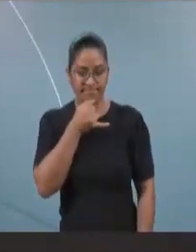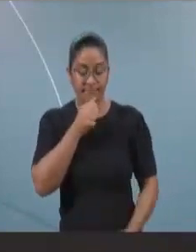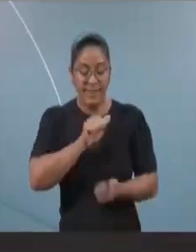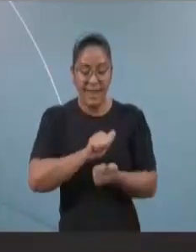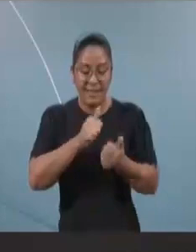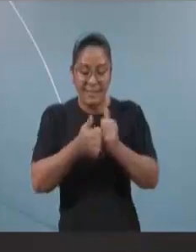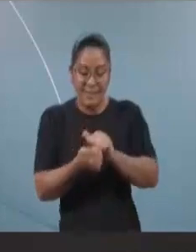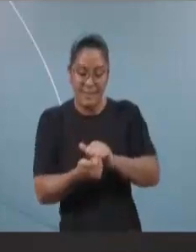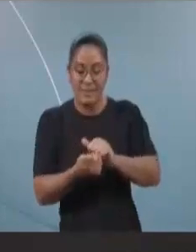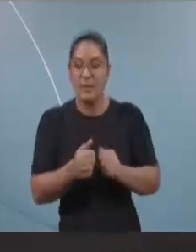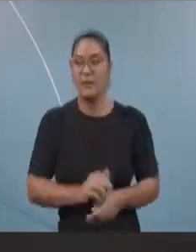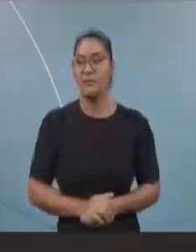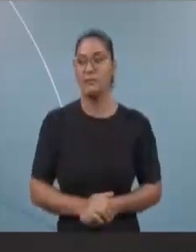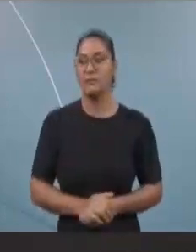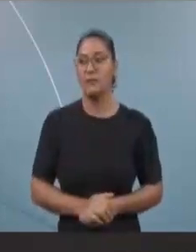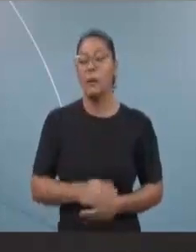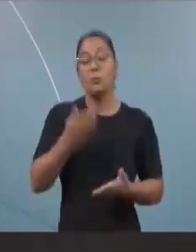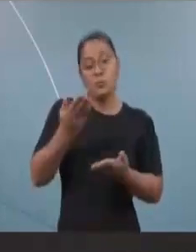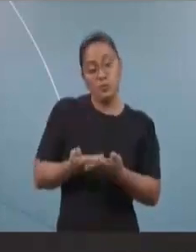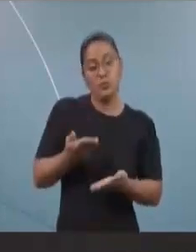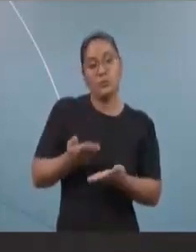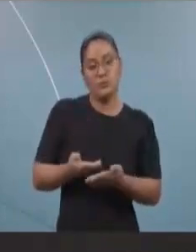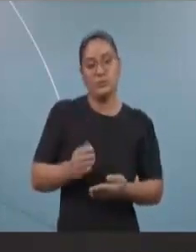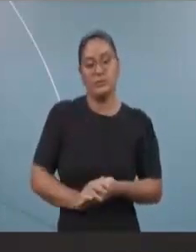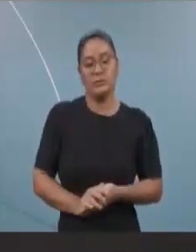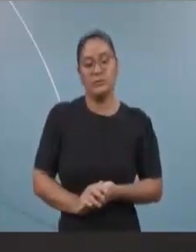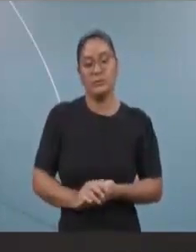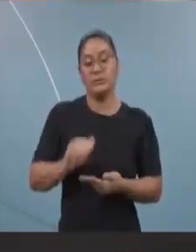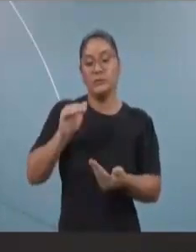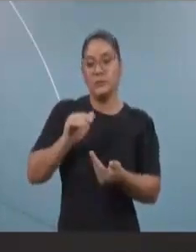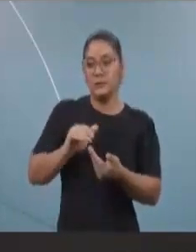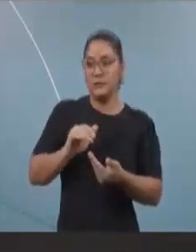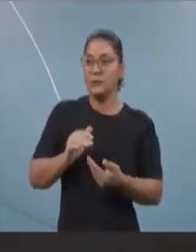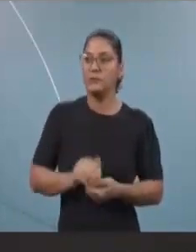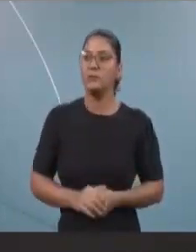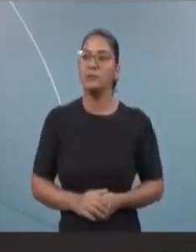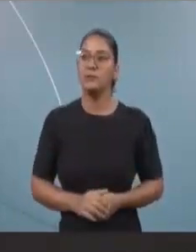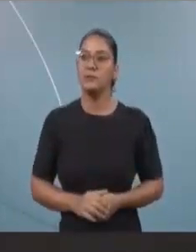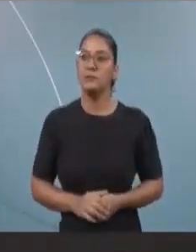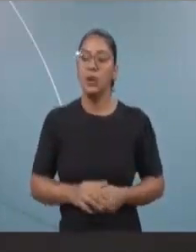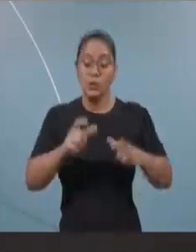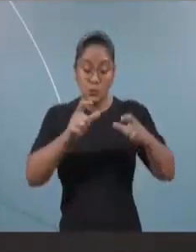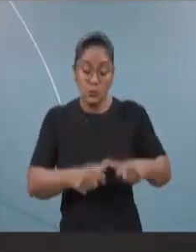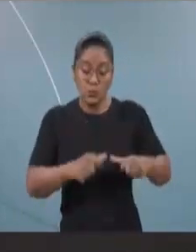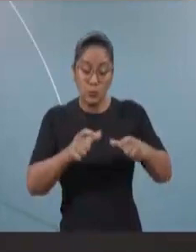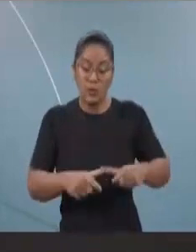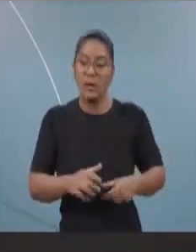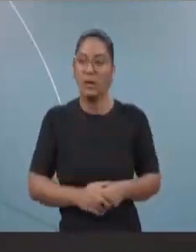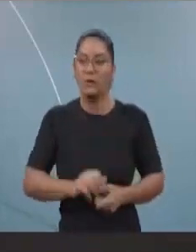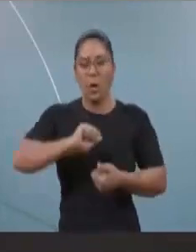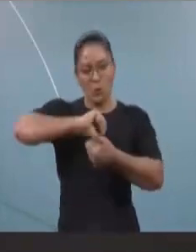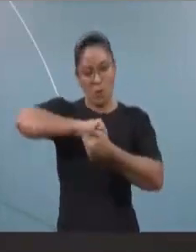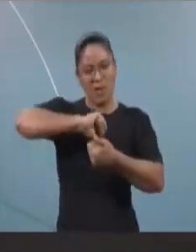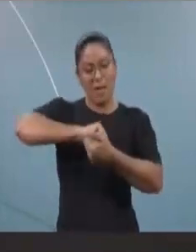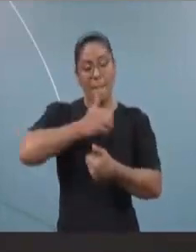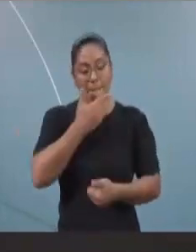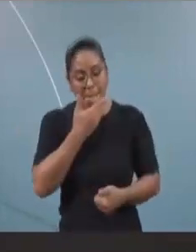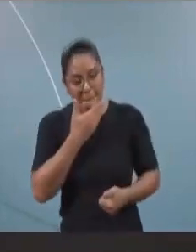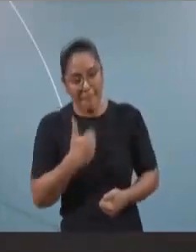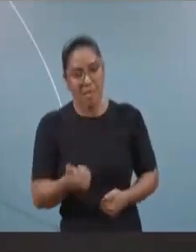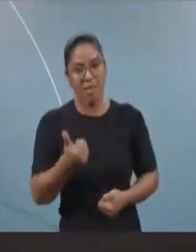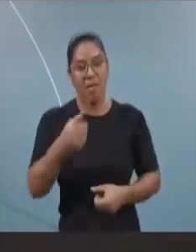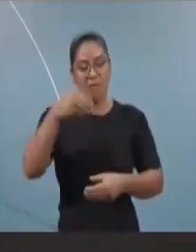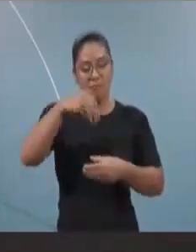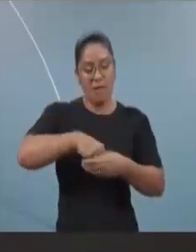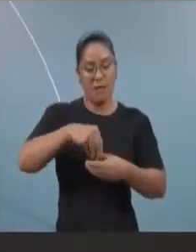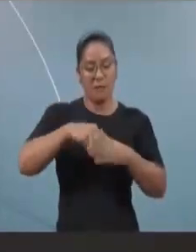adaptado para esses estudantes conviver e estar neste local com a qualidade melhor dentro